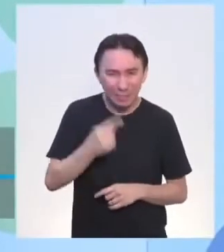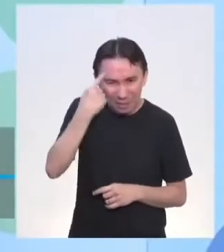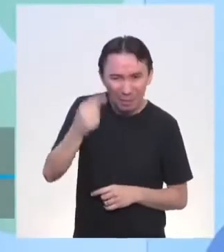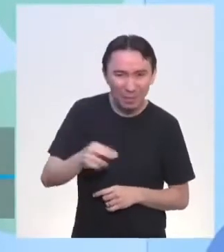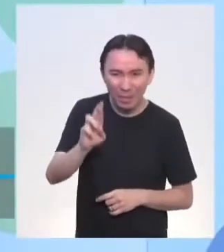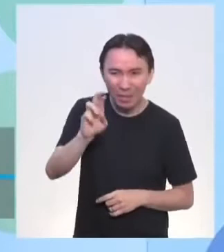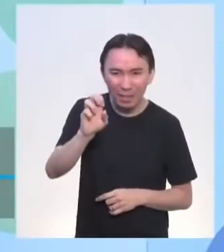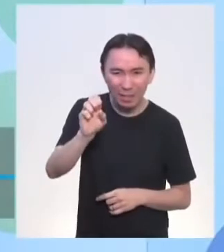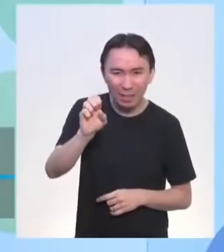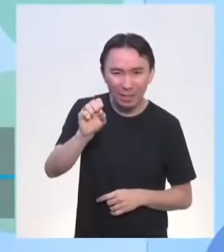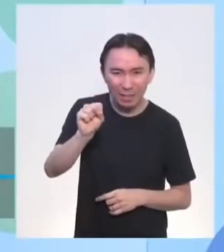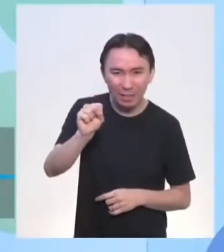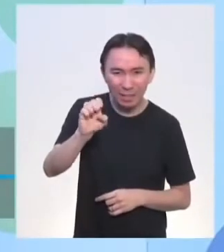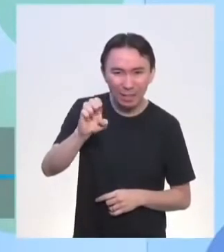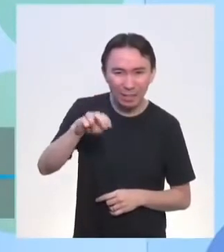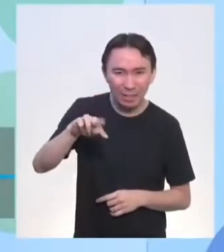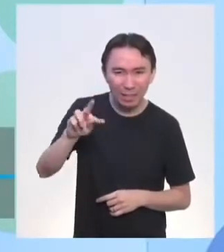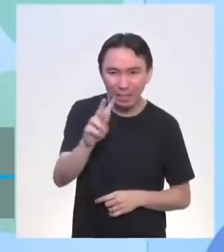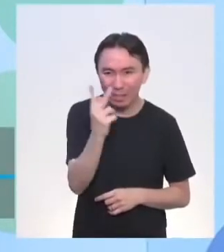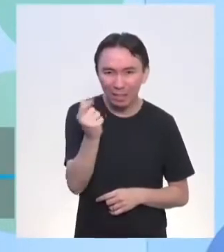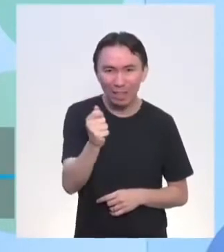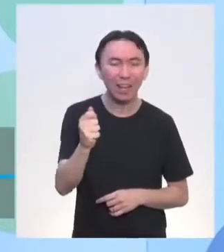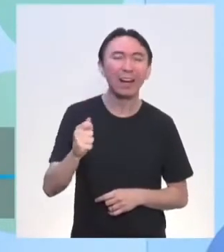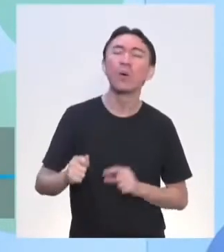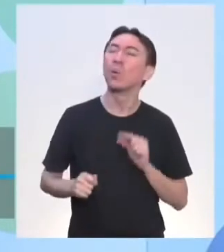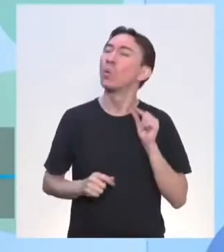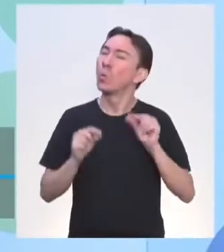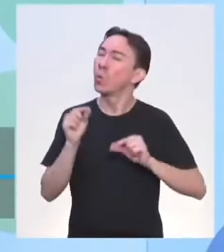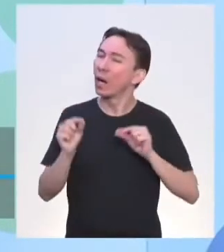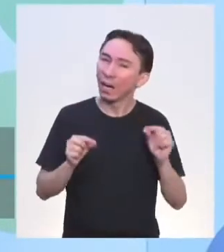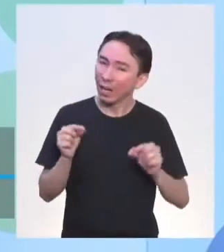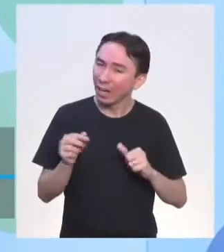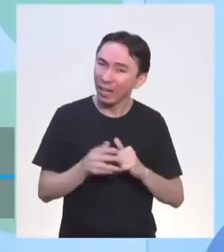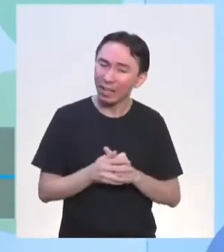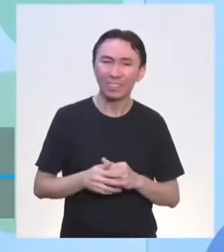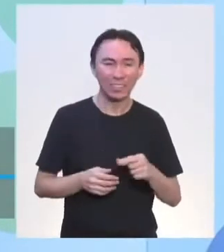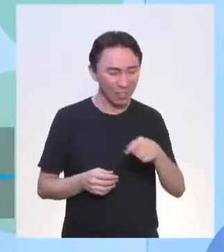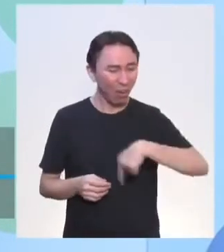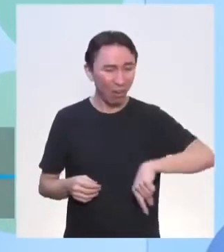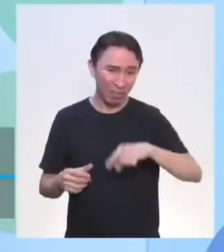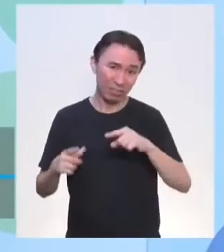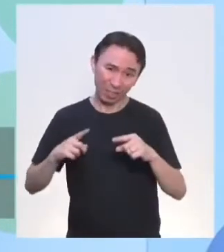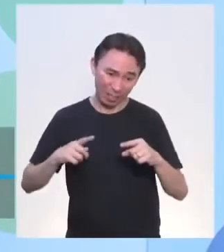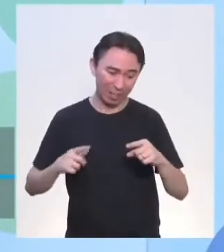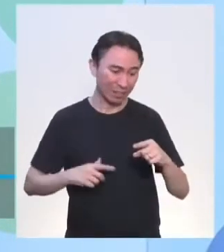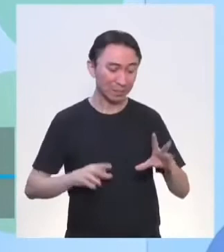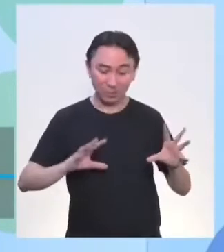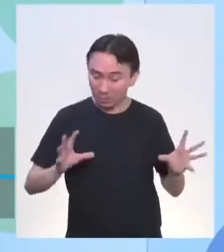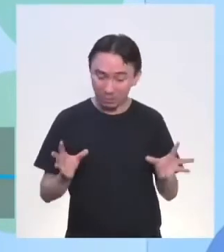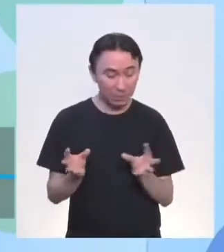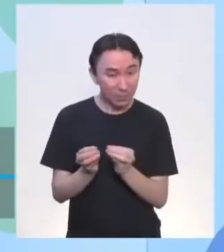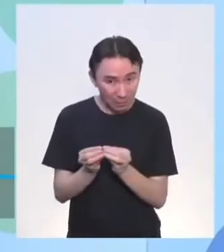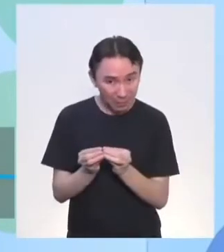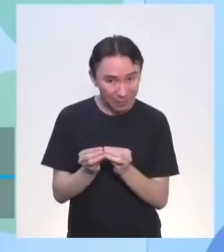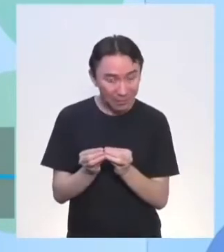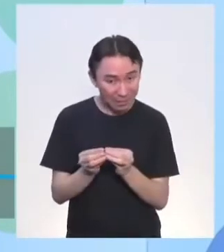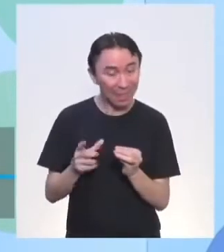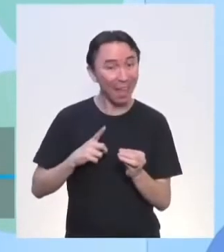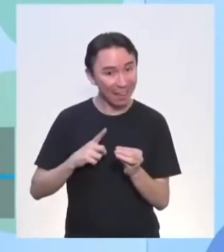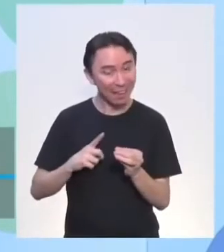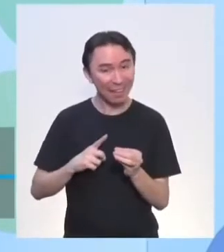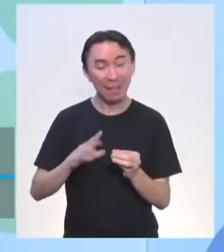aulas atrás aí, né, Pro? E na resenha, a gente tem essa retextualização do resumo. Só que na resenha a gente